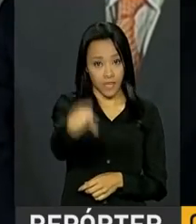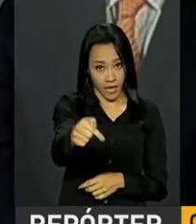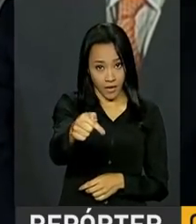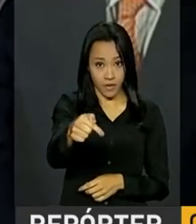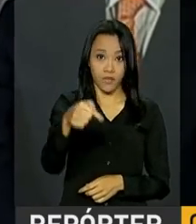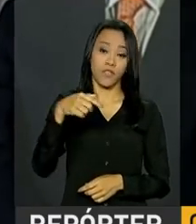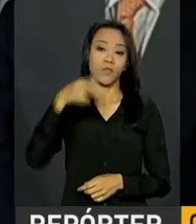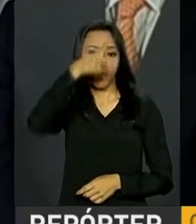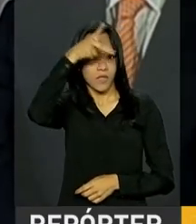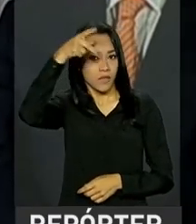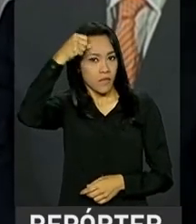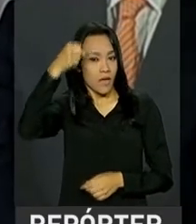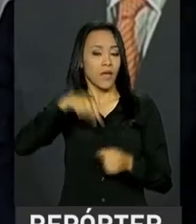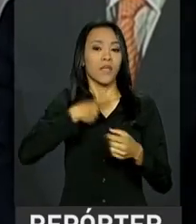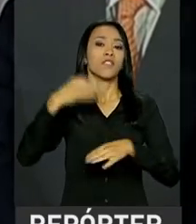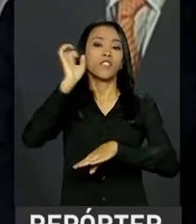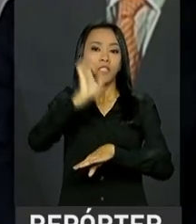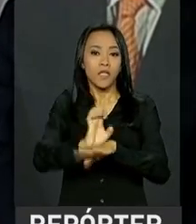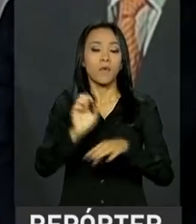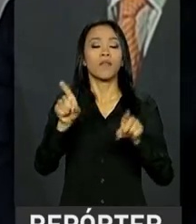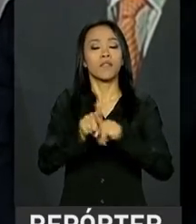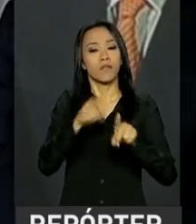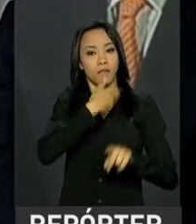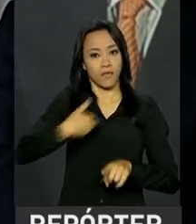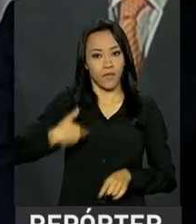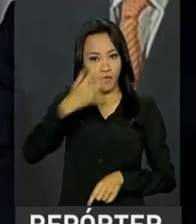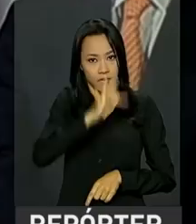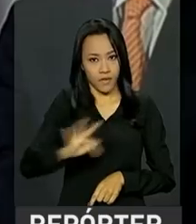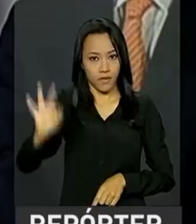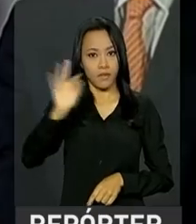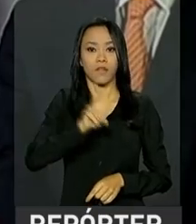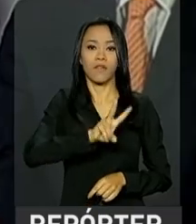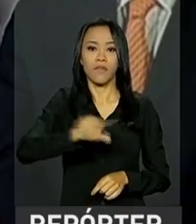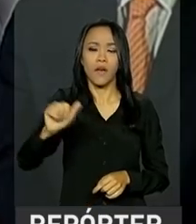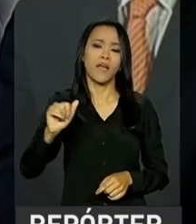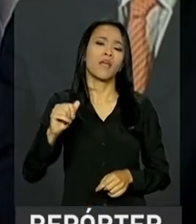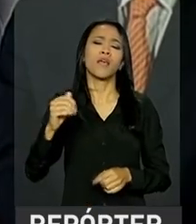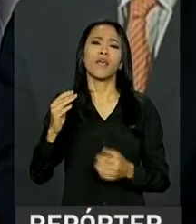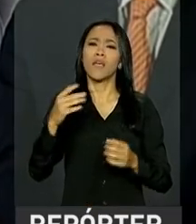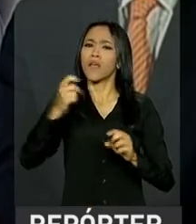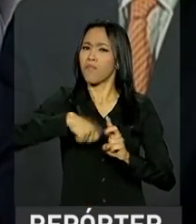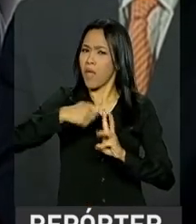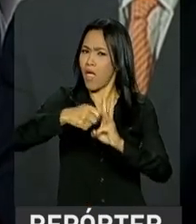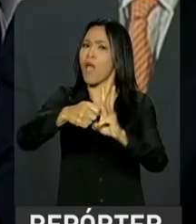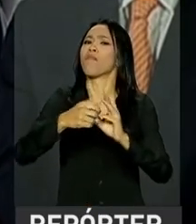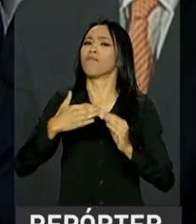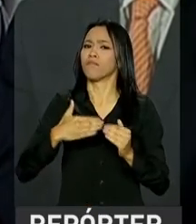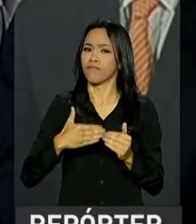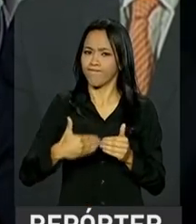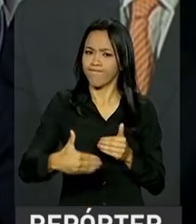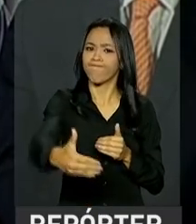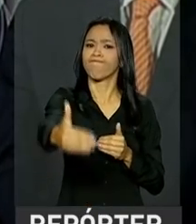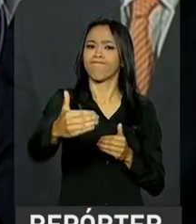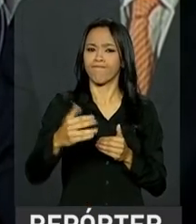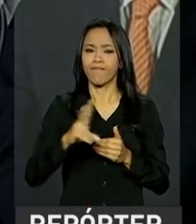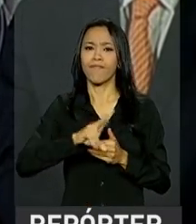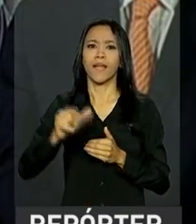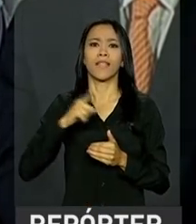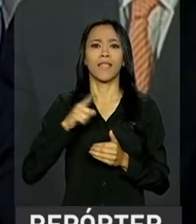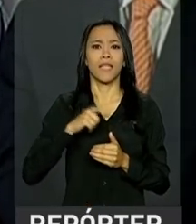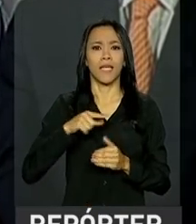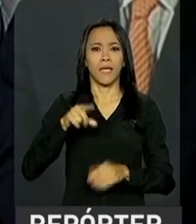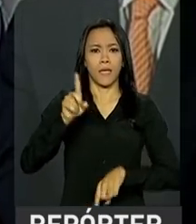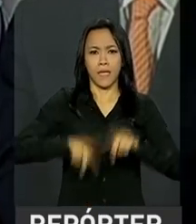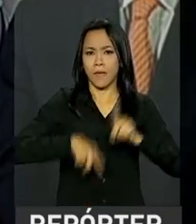municipais estaduais ou da união que serão em alguns meses todos eles dotados de equipamentos que